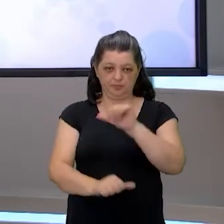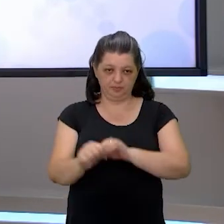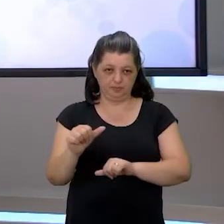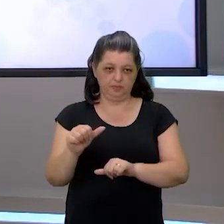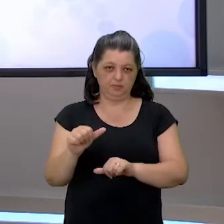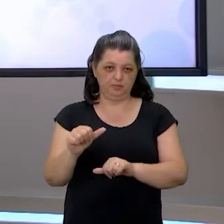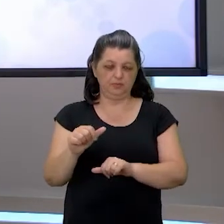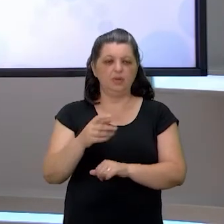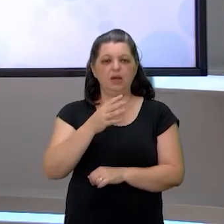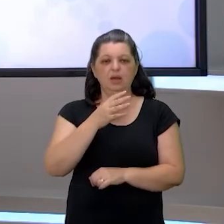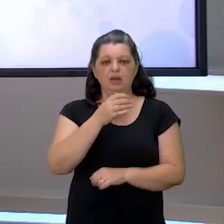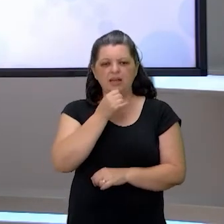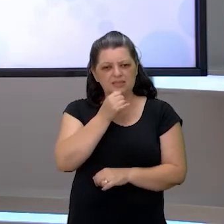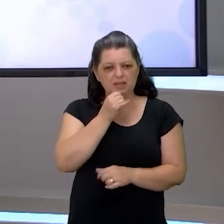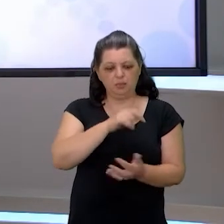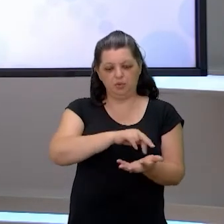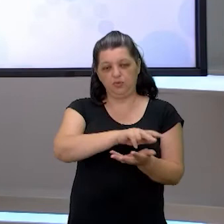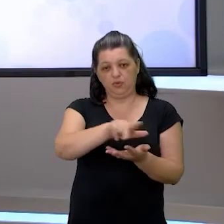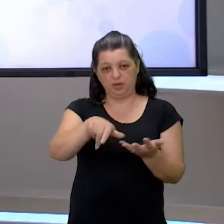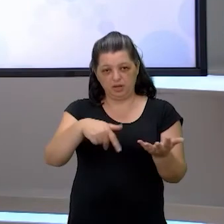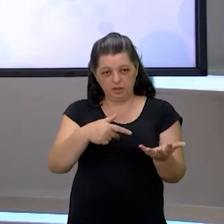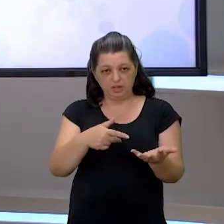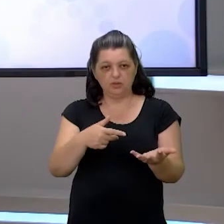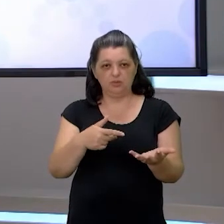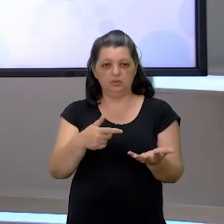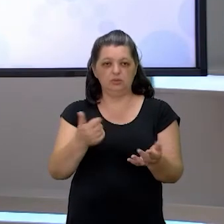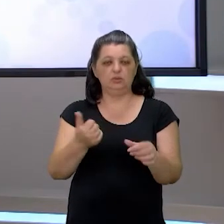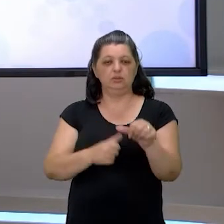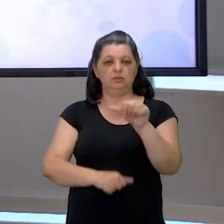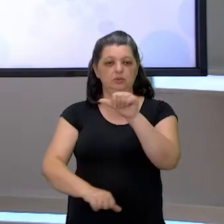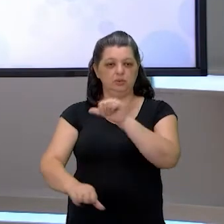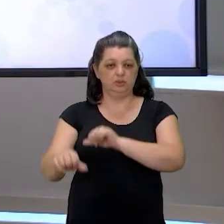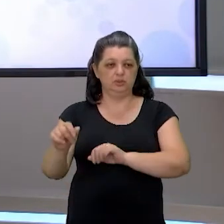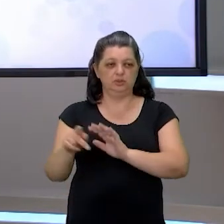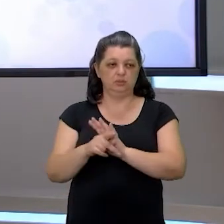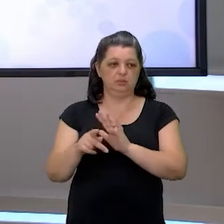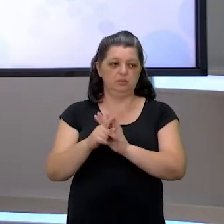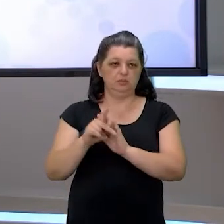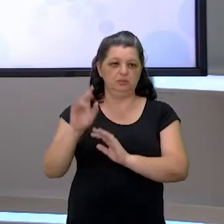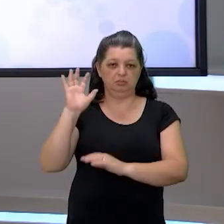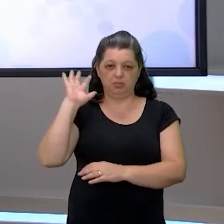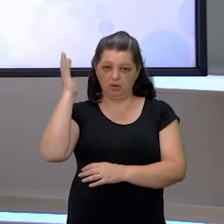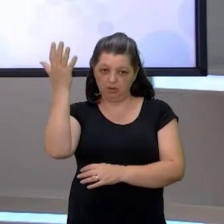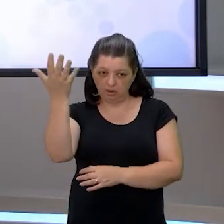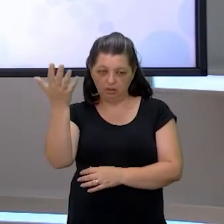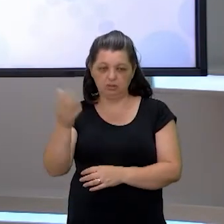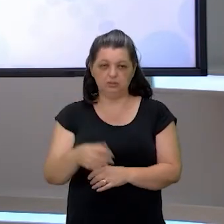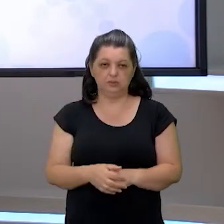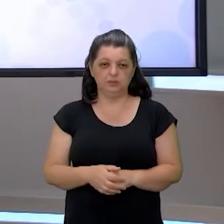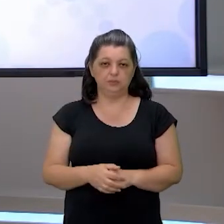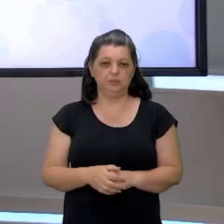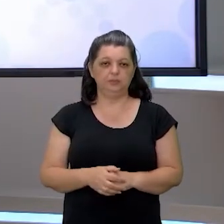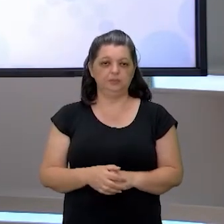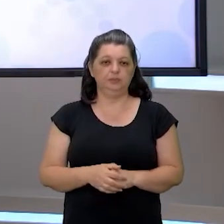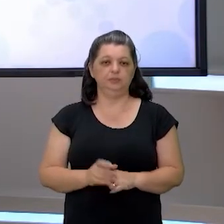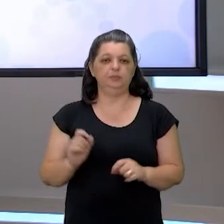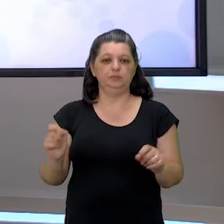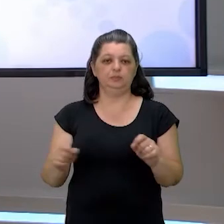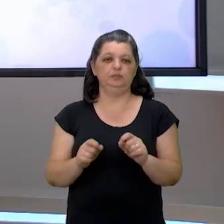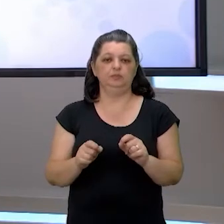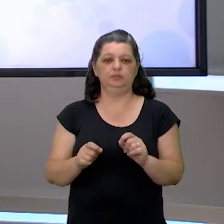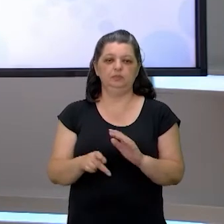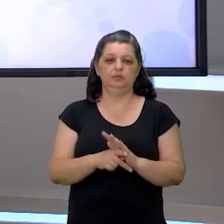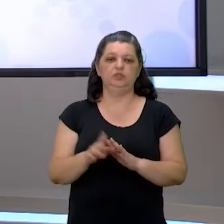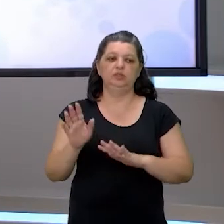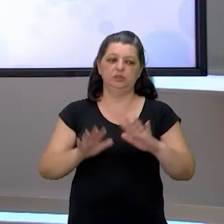vários exemplos a respeito das mudanças climáticas, de como nós, seres humanos, a gente pode interferir no